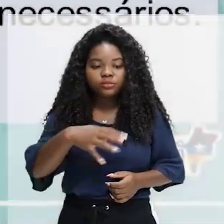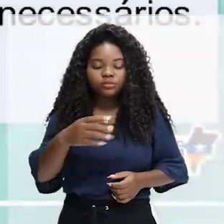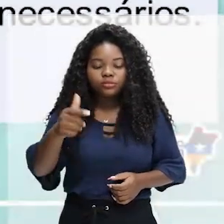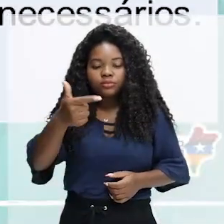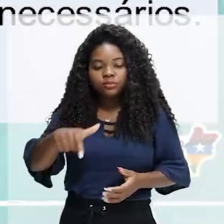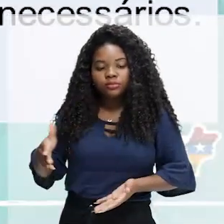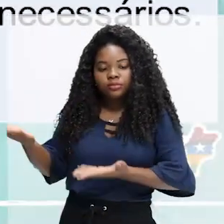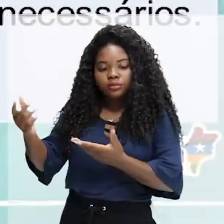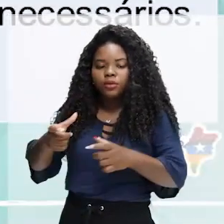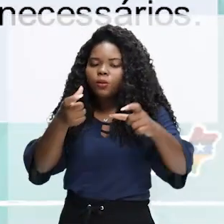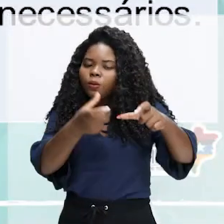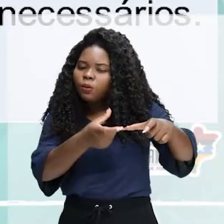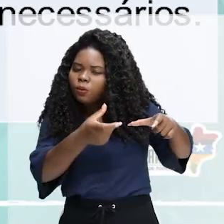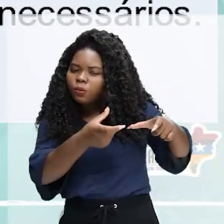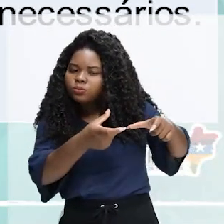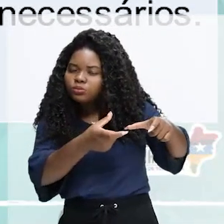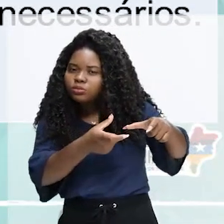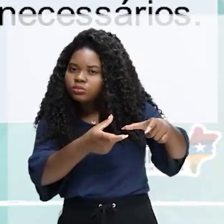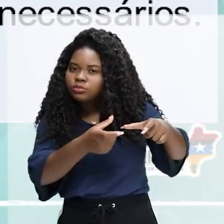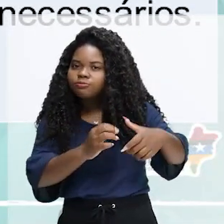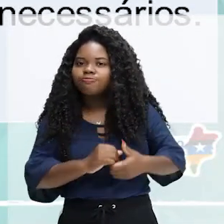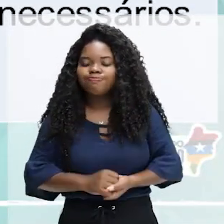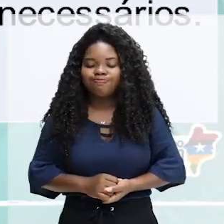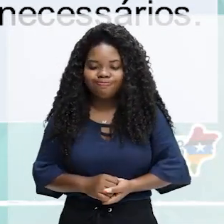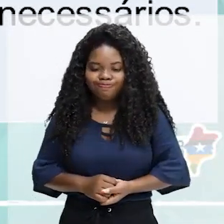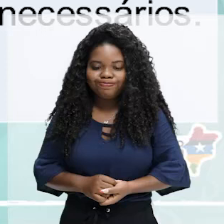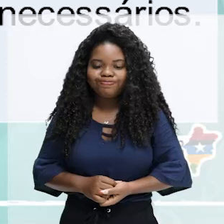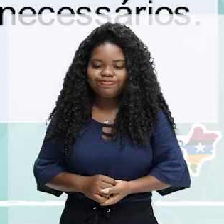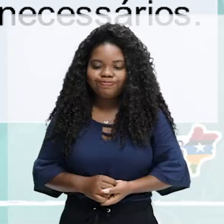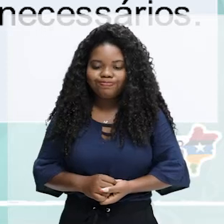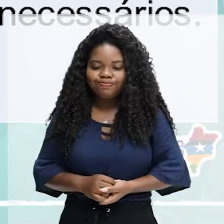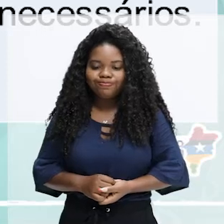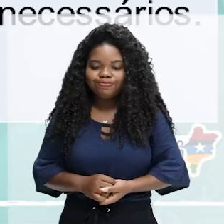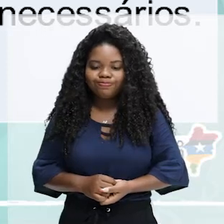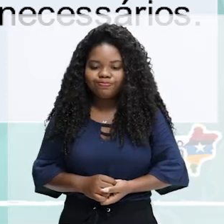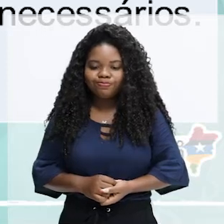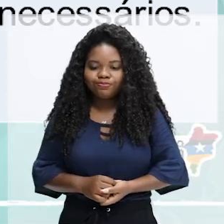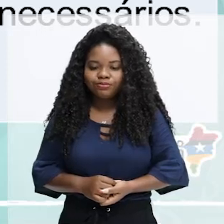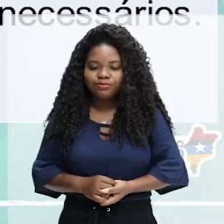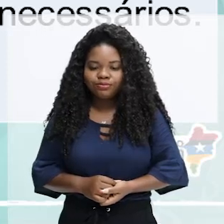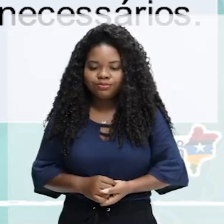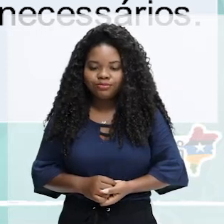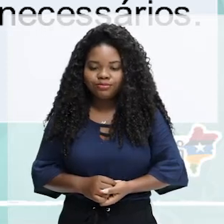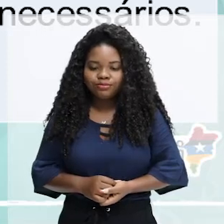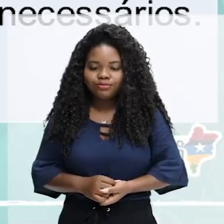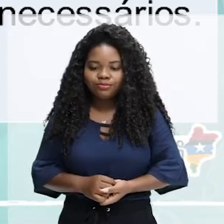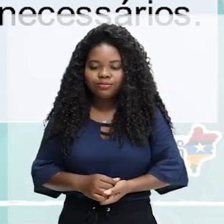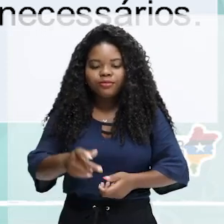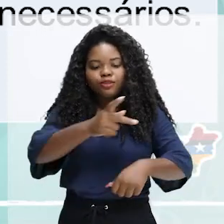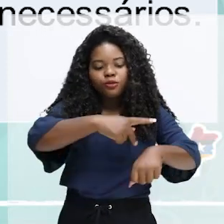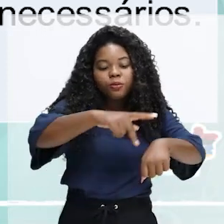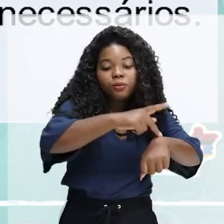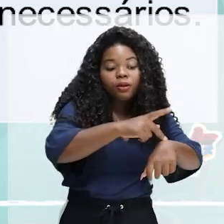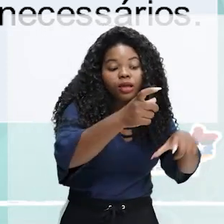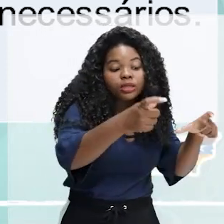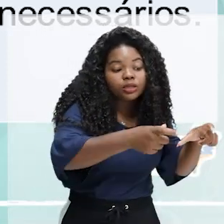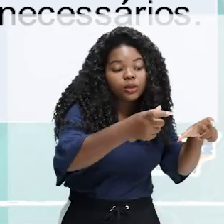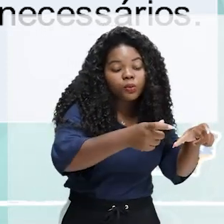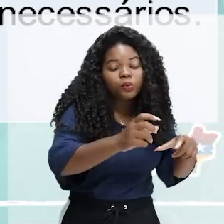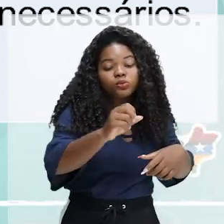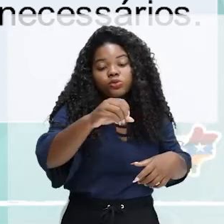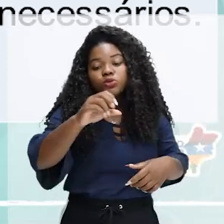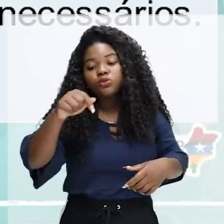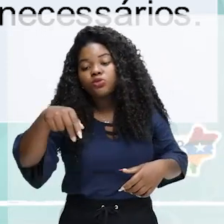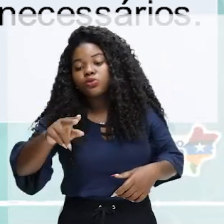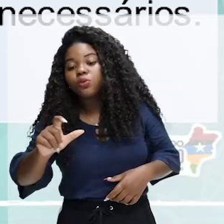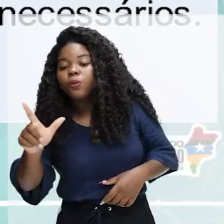Onde? Noção de lugar, tá? Esse tipo de preconceito é imaginável no Brasil. Um país o qual, tá?